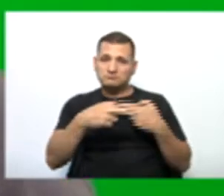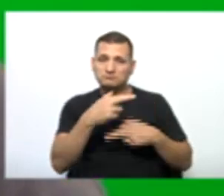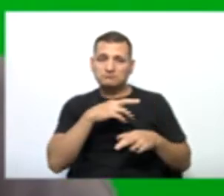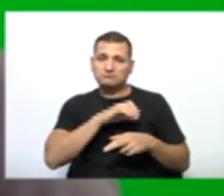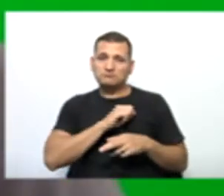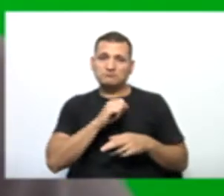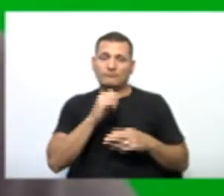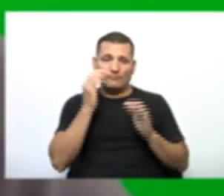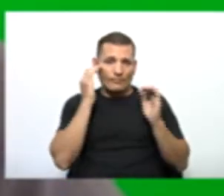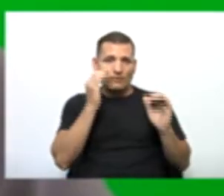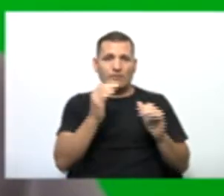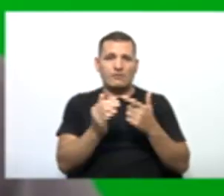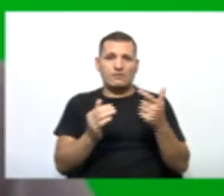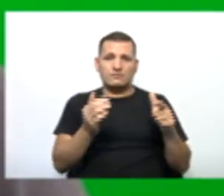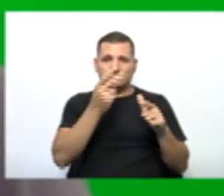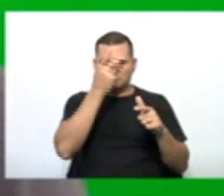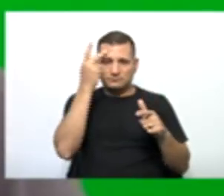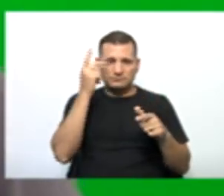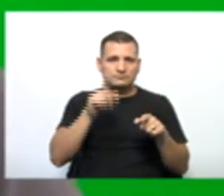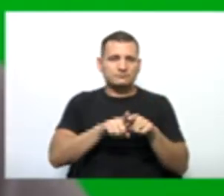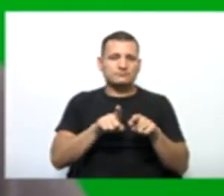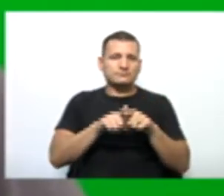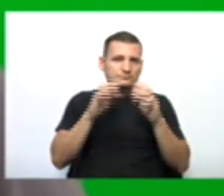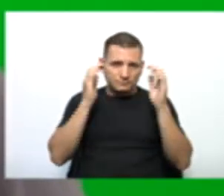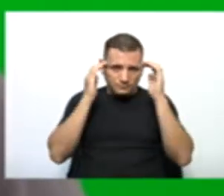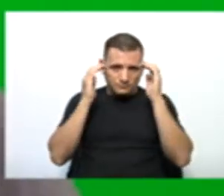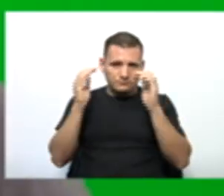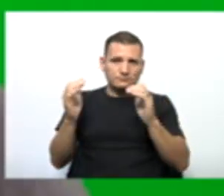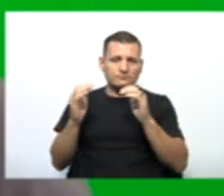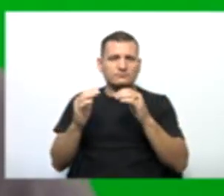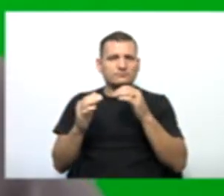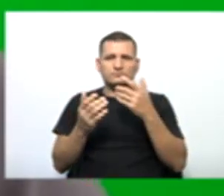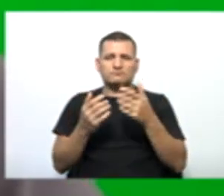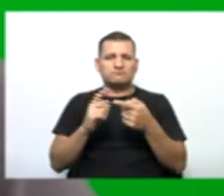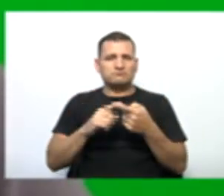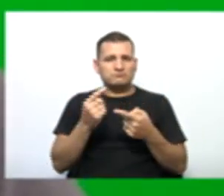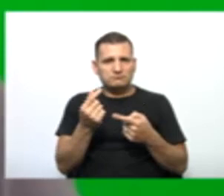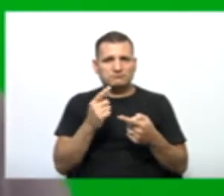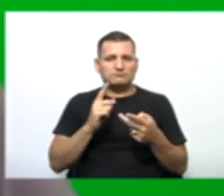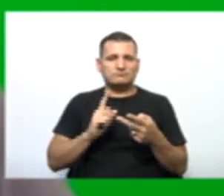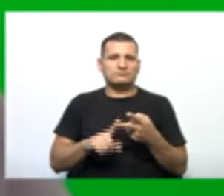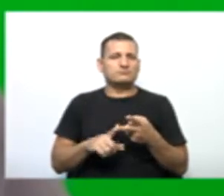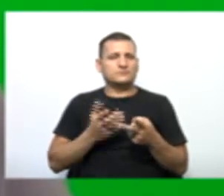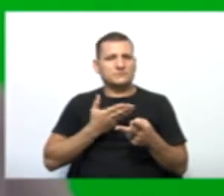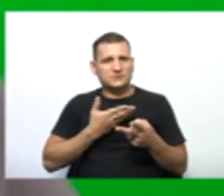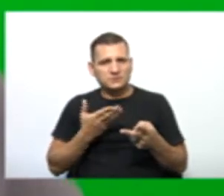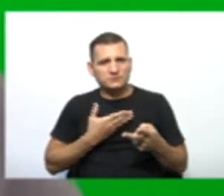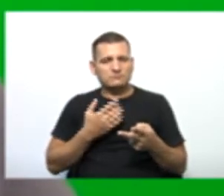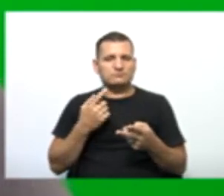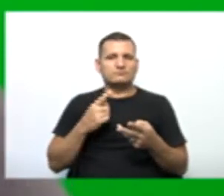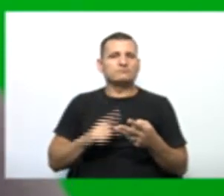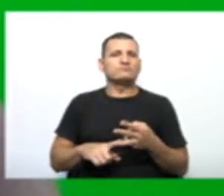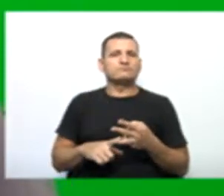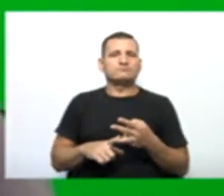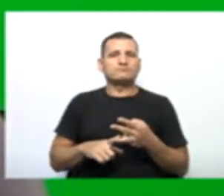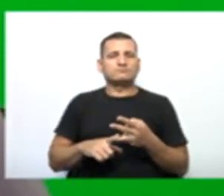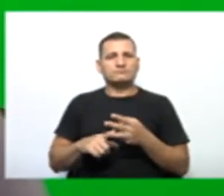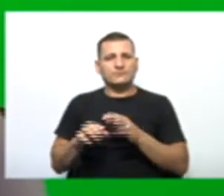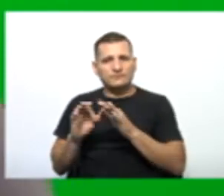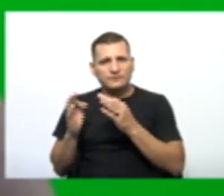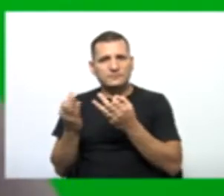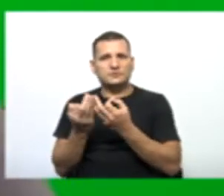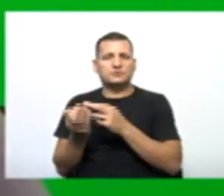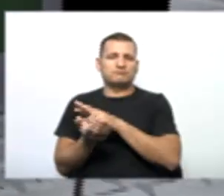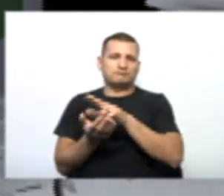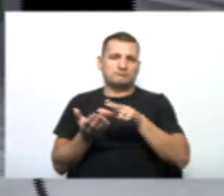a outra pessoa, ao respeito que a gente tem, seja financeiro, seja com nossos amigos, com nossos parentes e